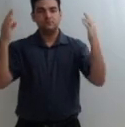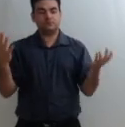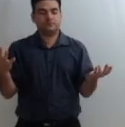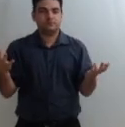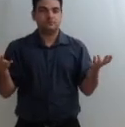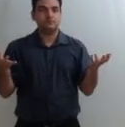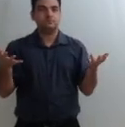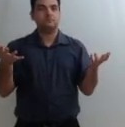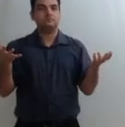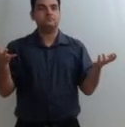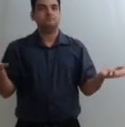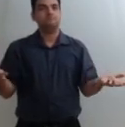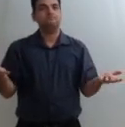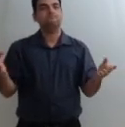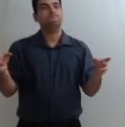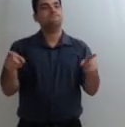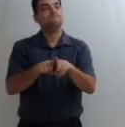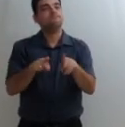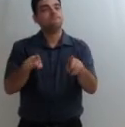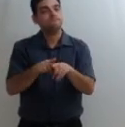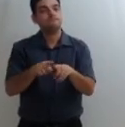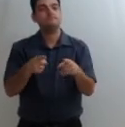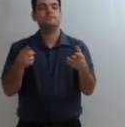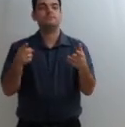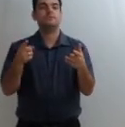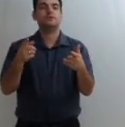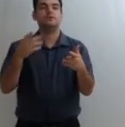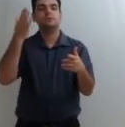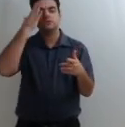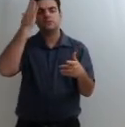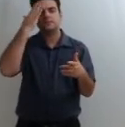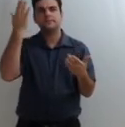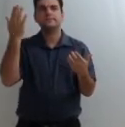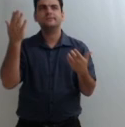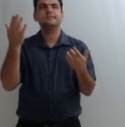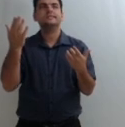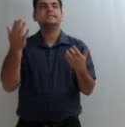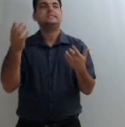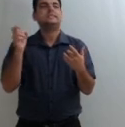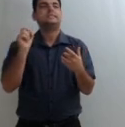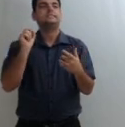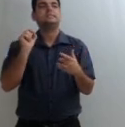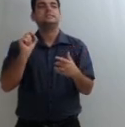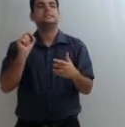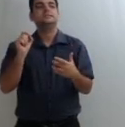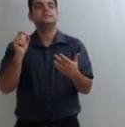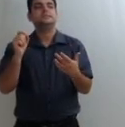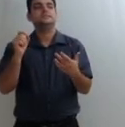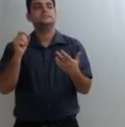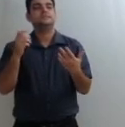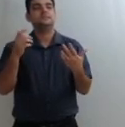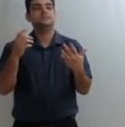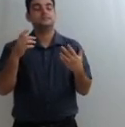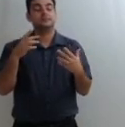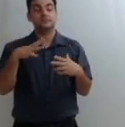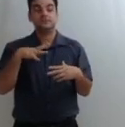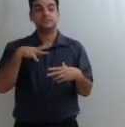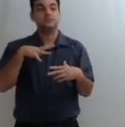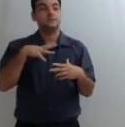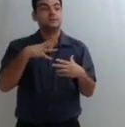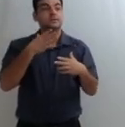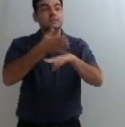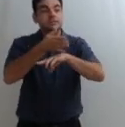a compreensão externada na turma foi da sua não incidência para o processo